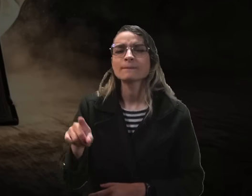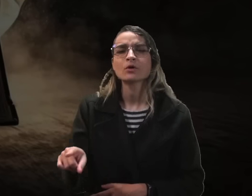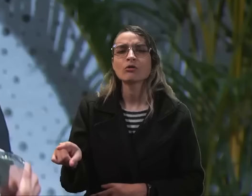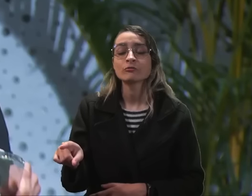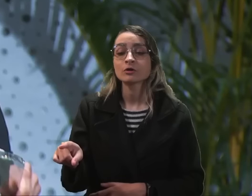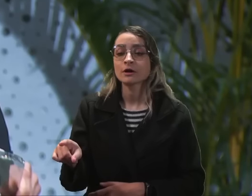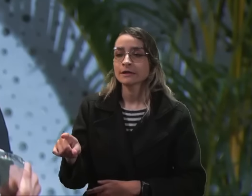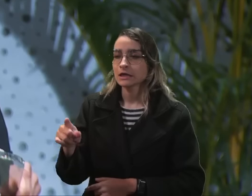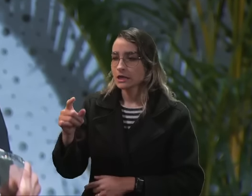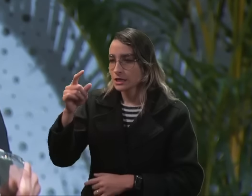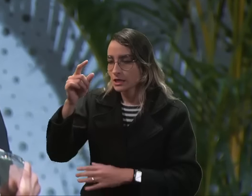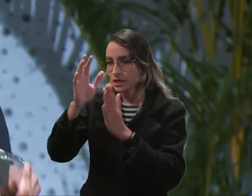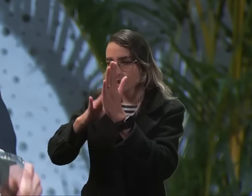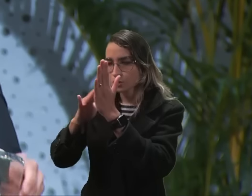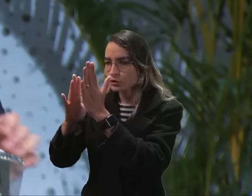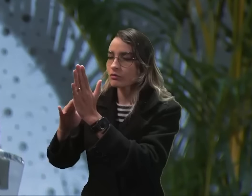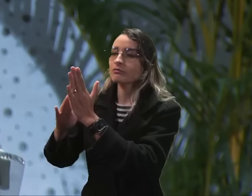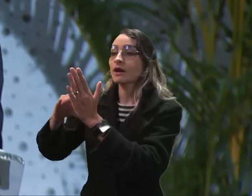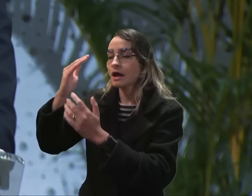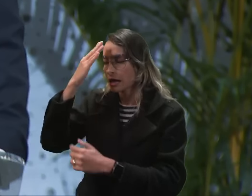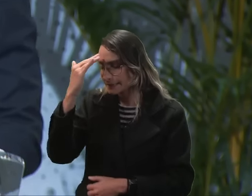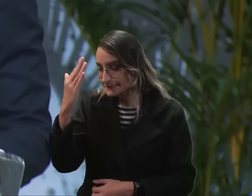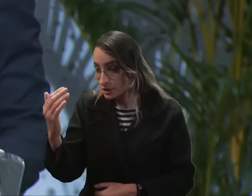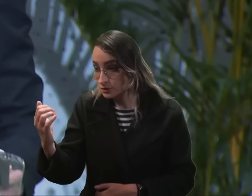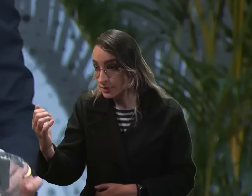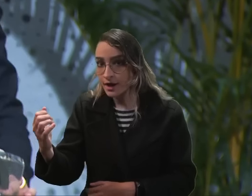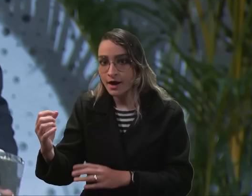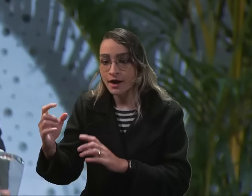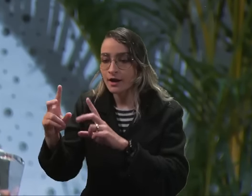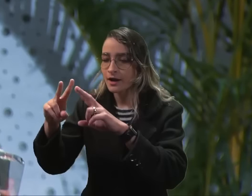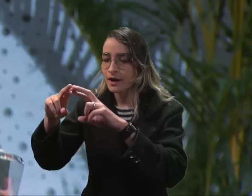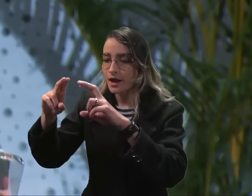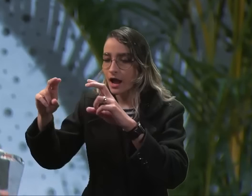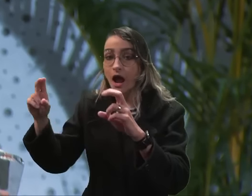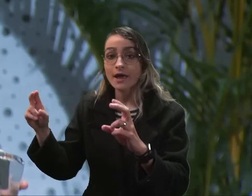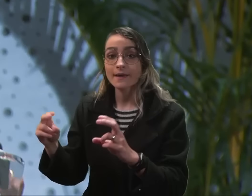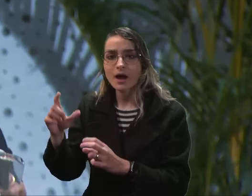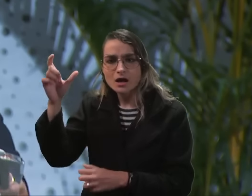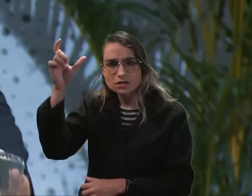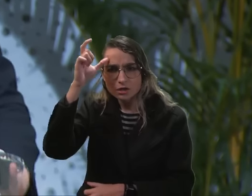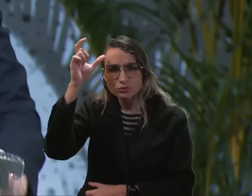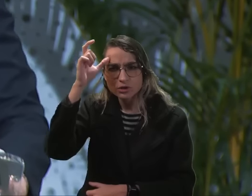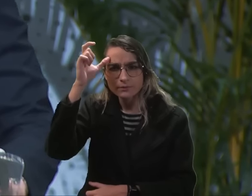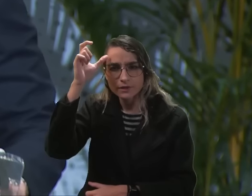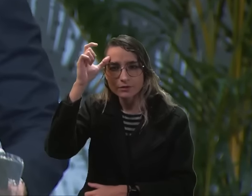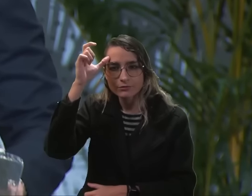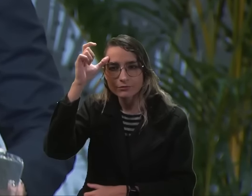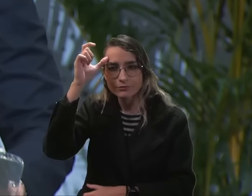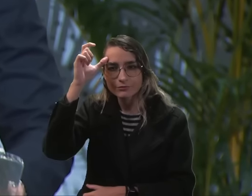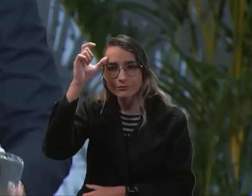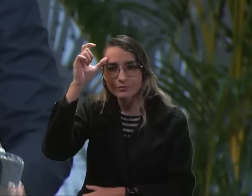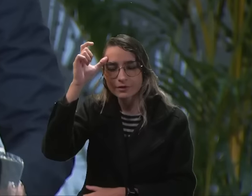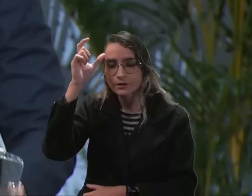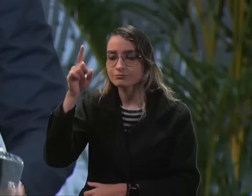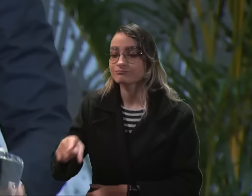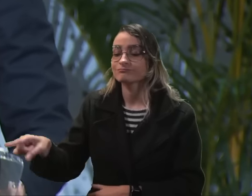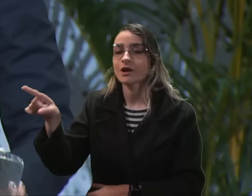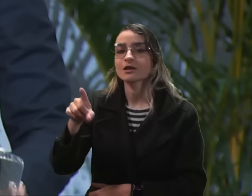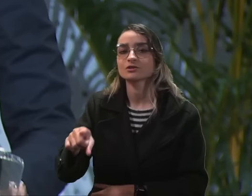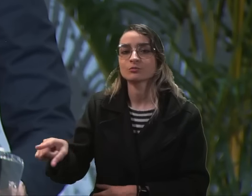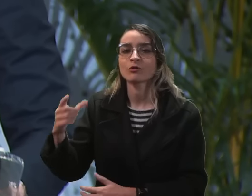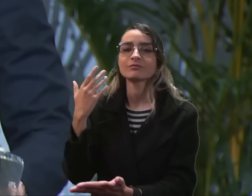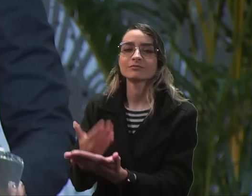besta mas será meia-noite da história deste mundo que Deus libertará e livrará o seu povo